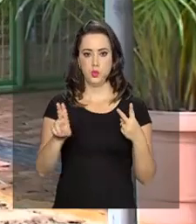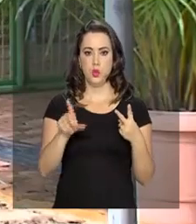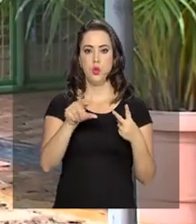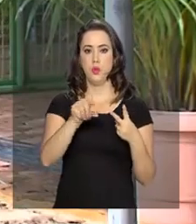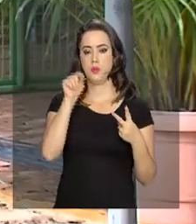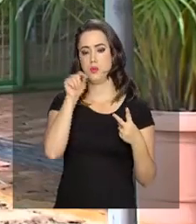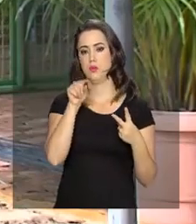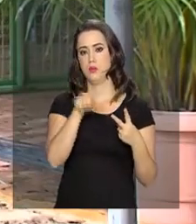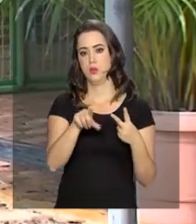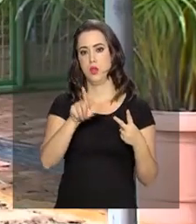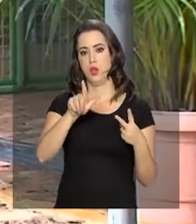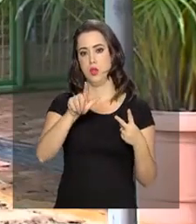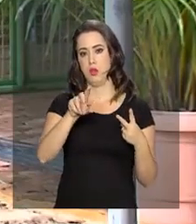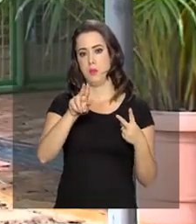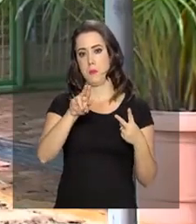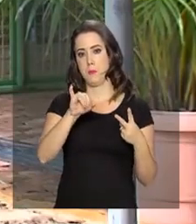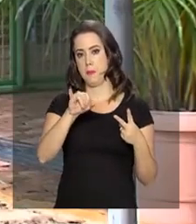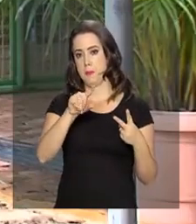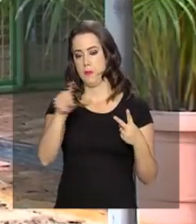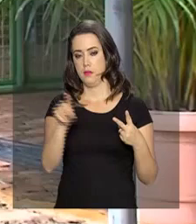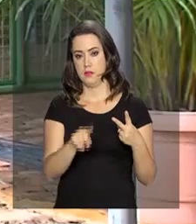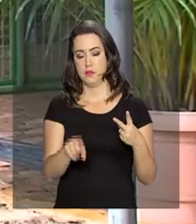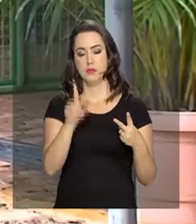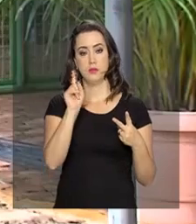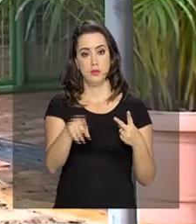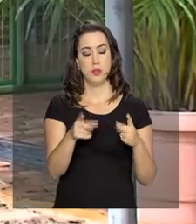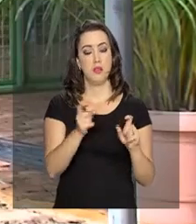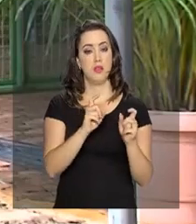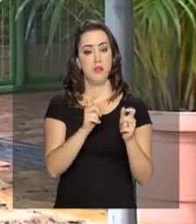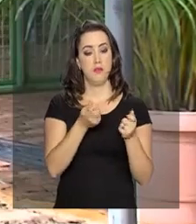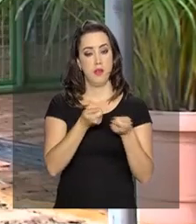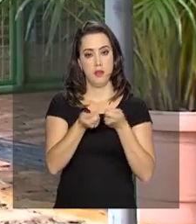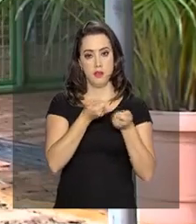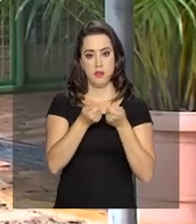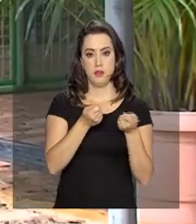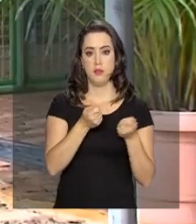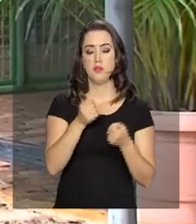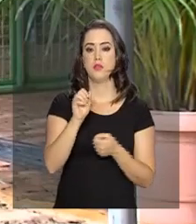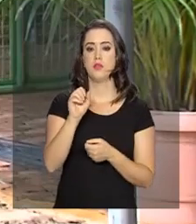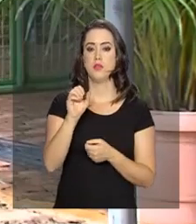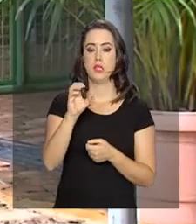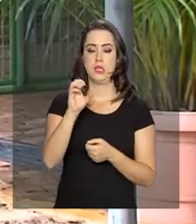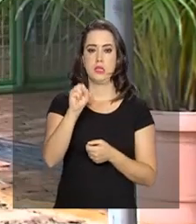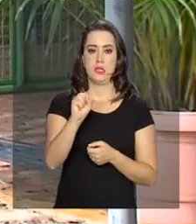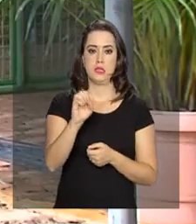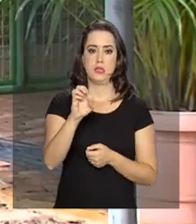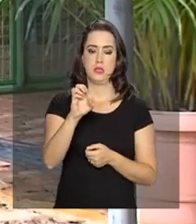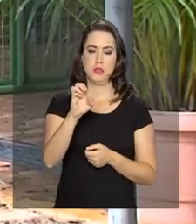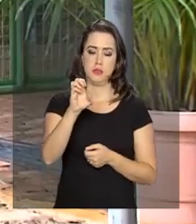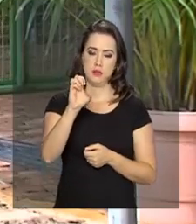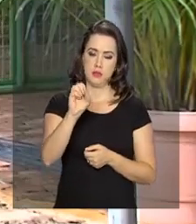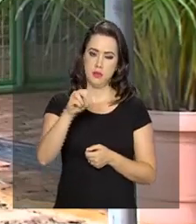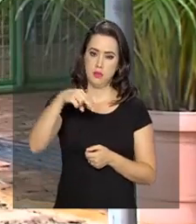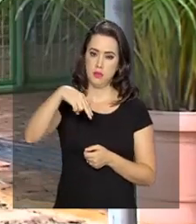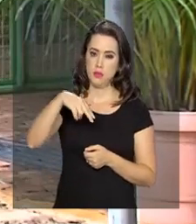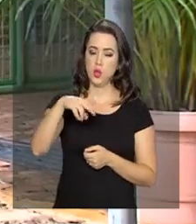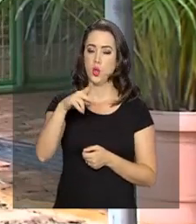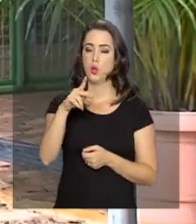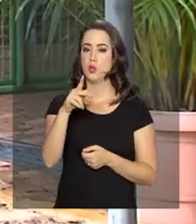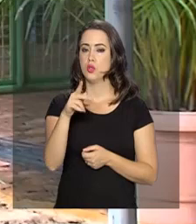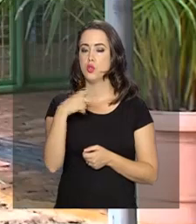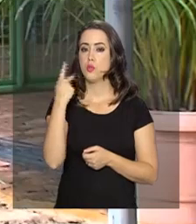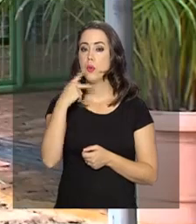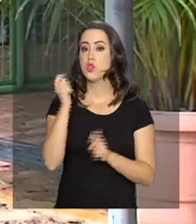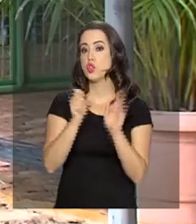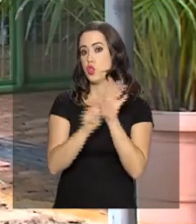Luiz Roberto Bediora, que vai comandar a SENAGE, a Secretaria Nacional de Políticas sobre Drogas.